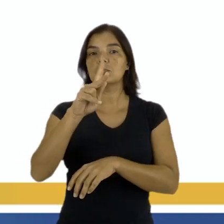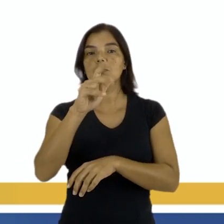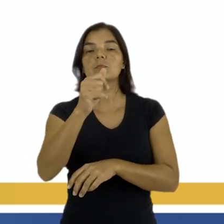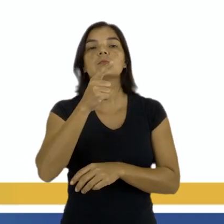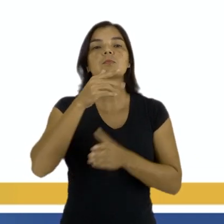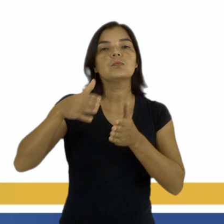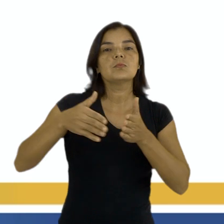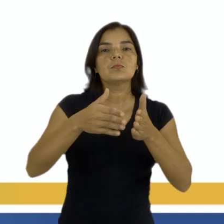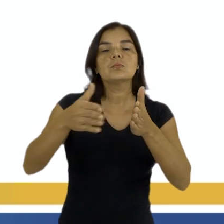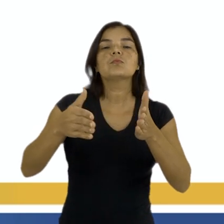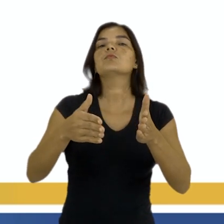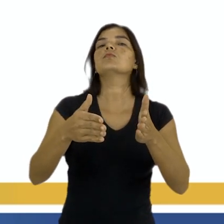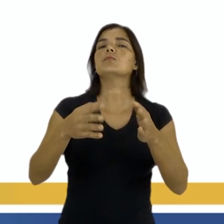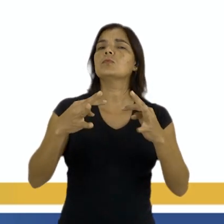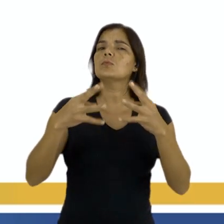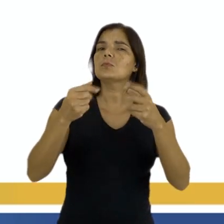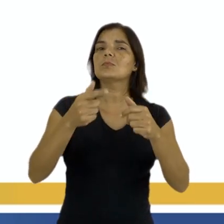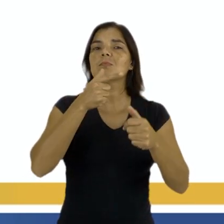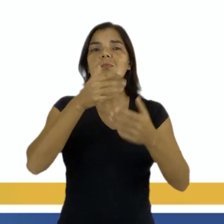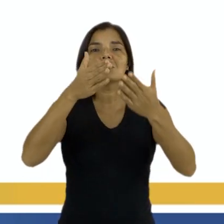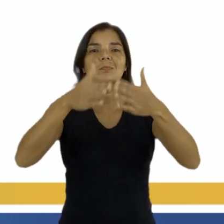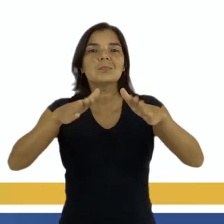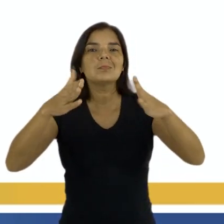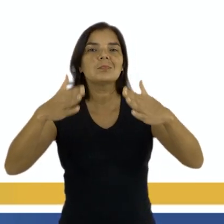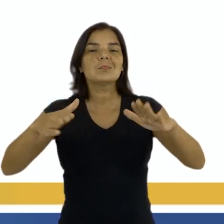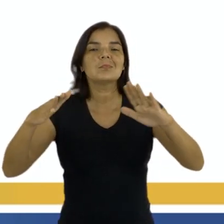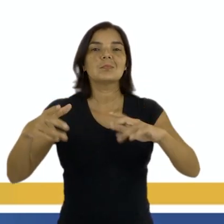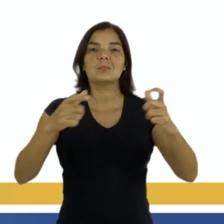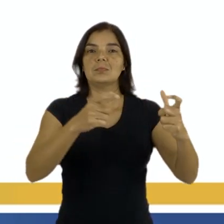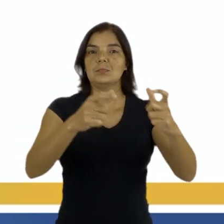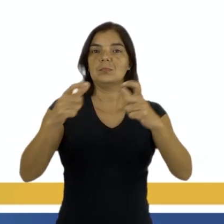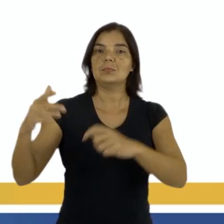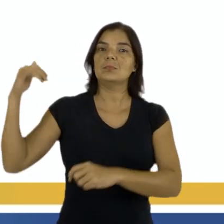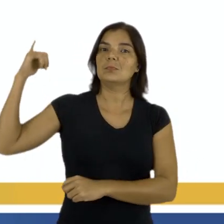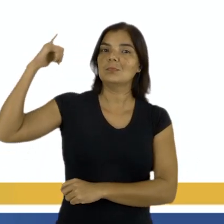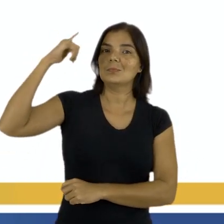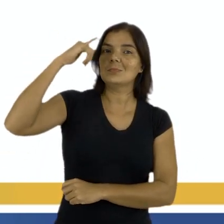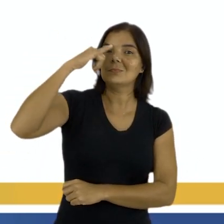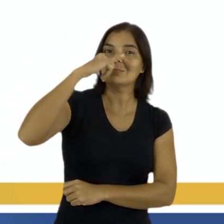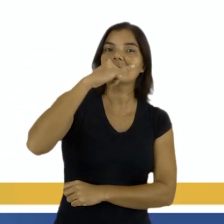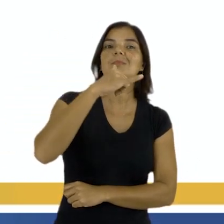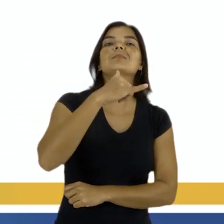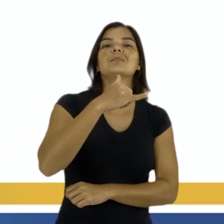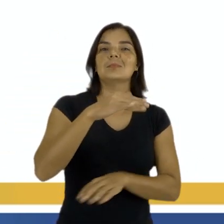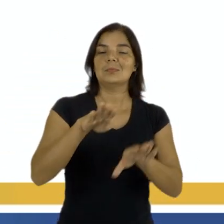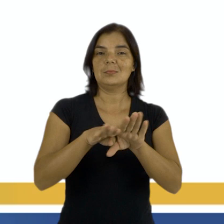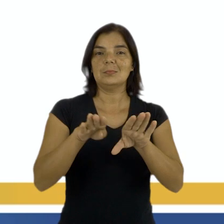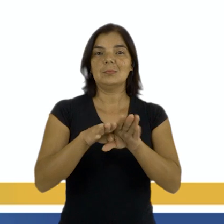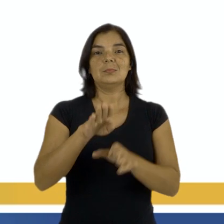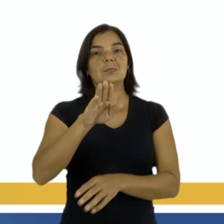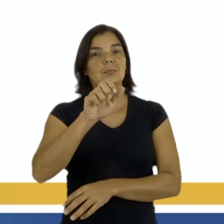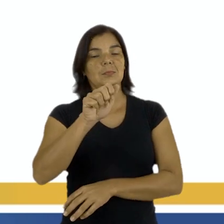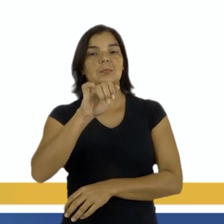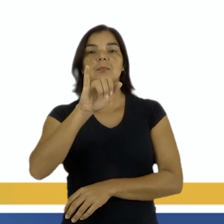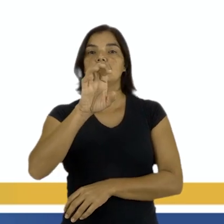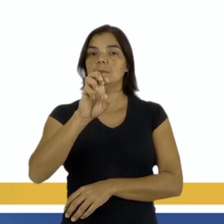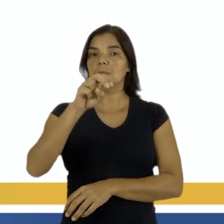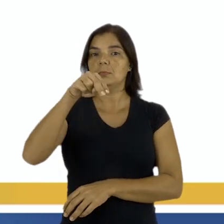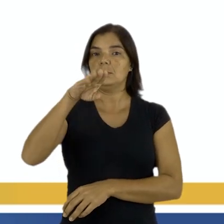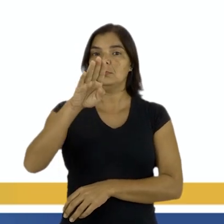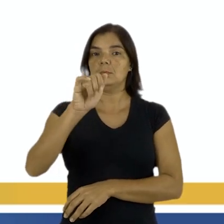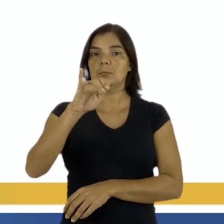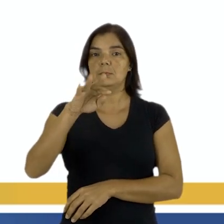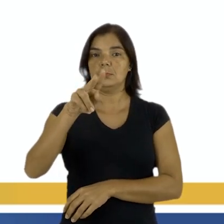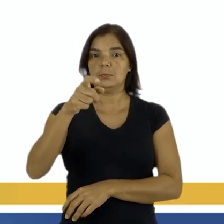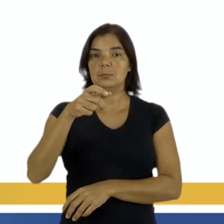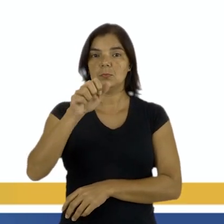lagos, os portos, o mar, o espaço aéreo e também as embaixadas. Significa o quê? Que